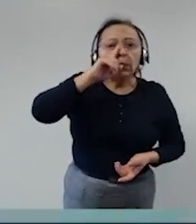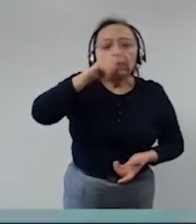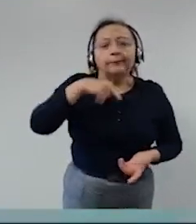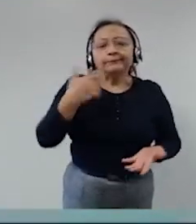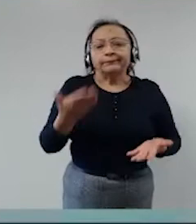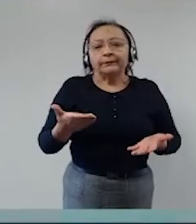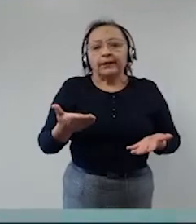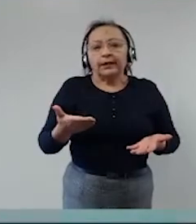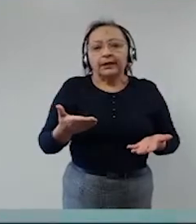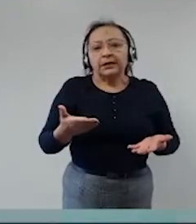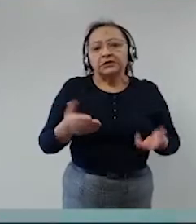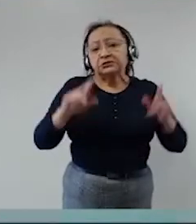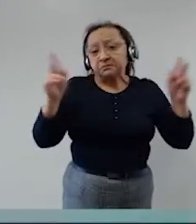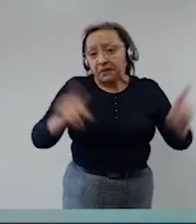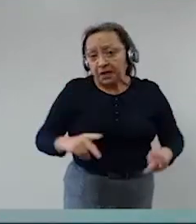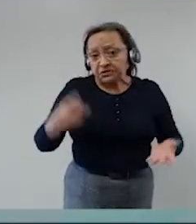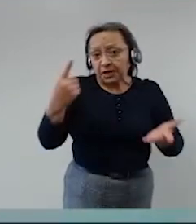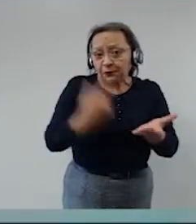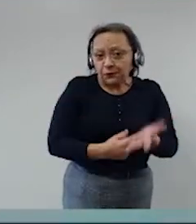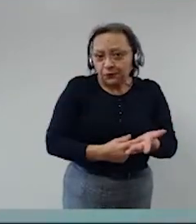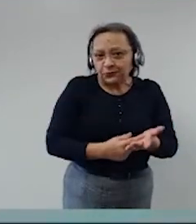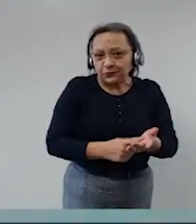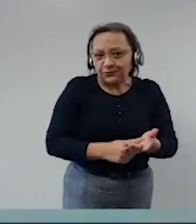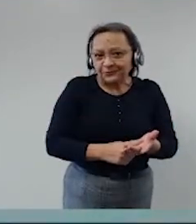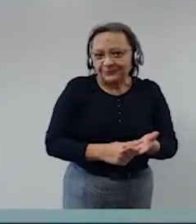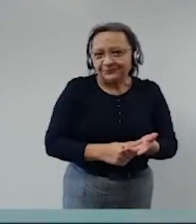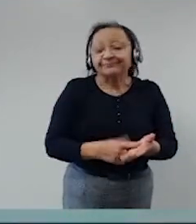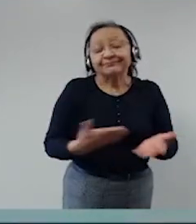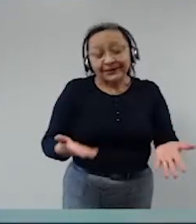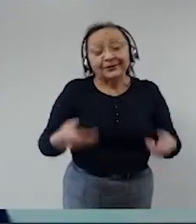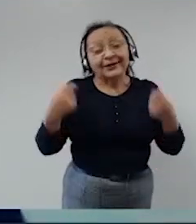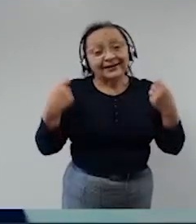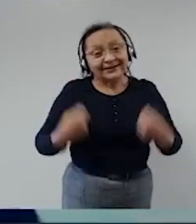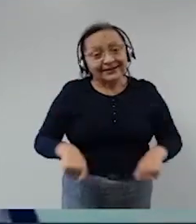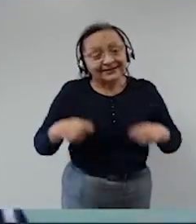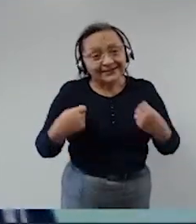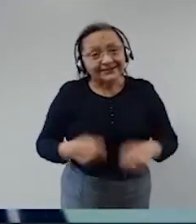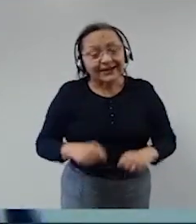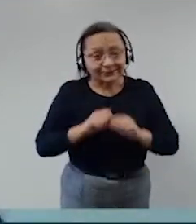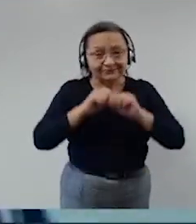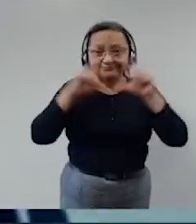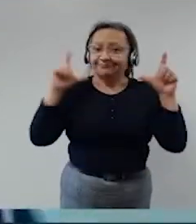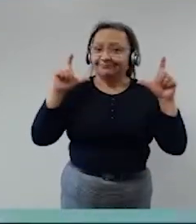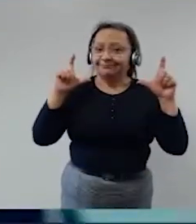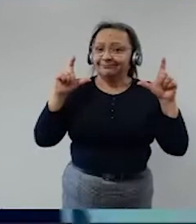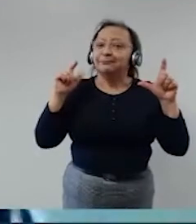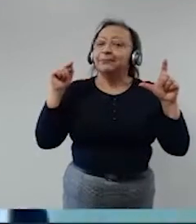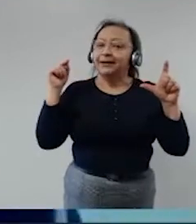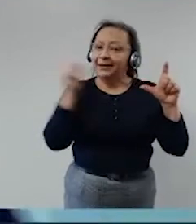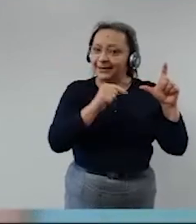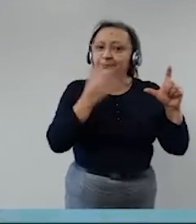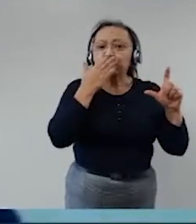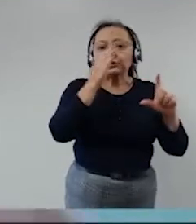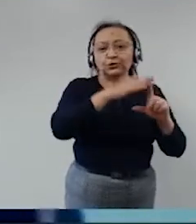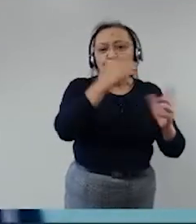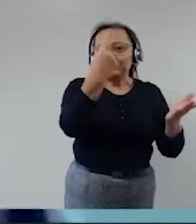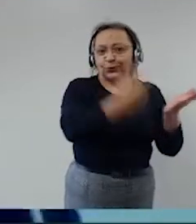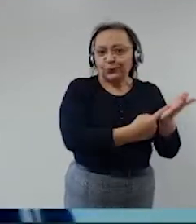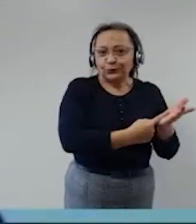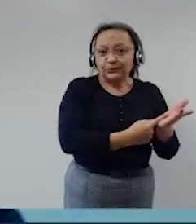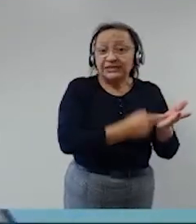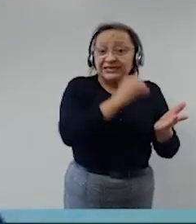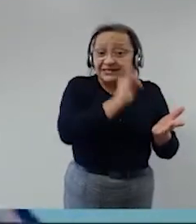de passivos trabalhistas, é necessário atentar para esse tipo de acordo. Se